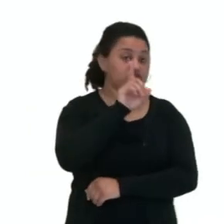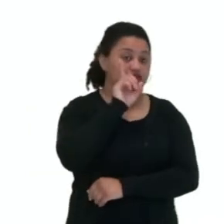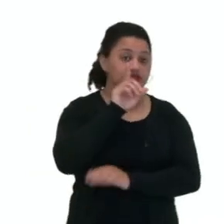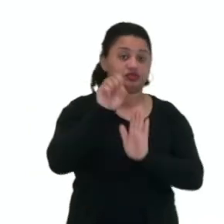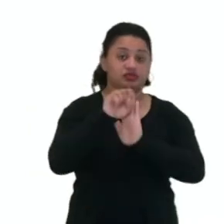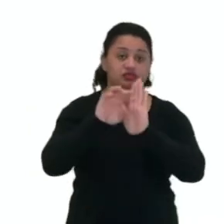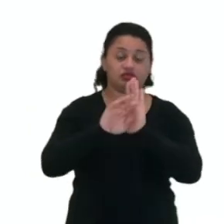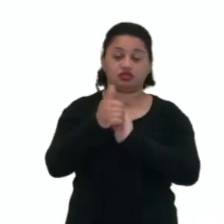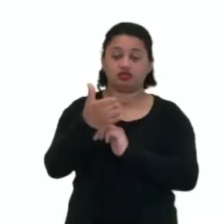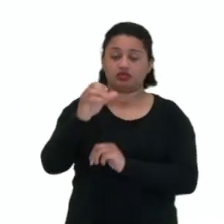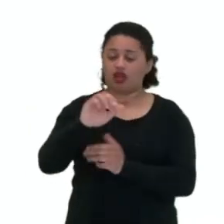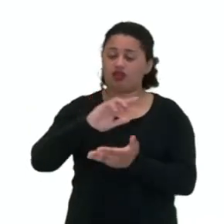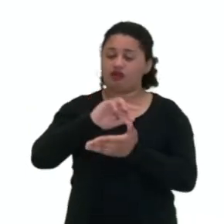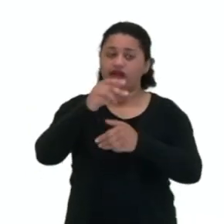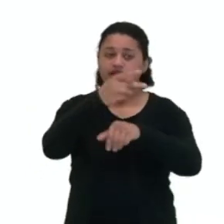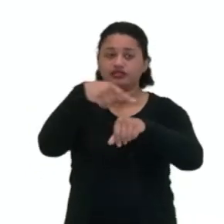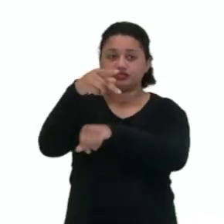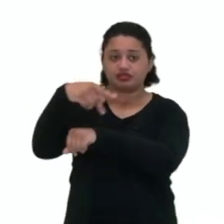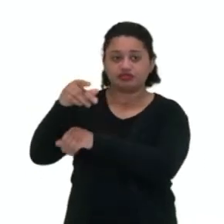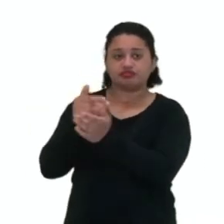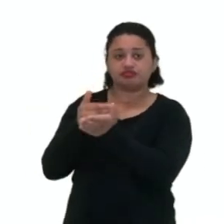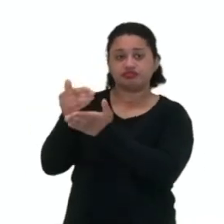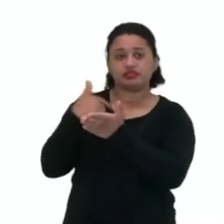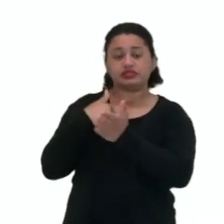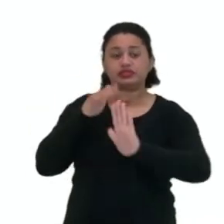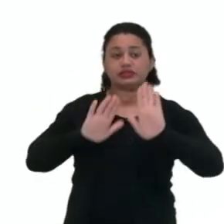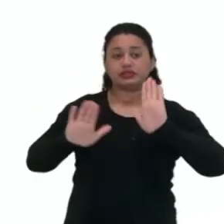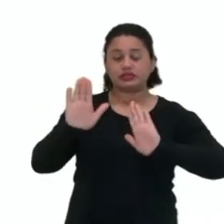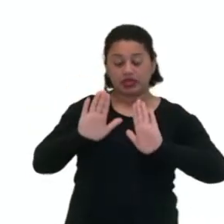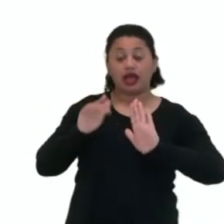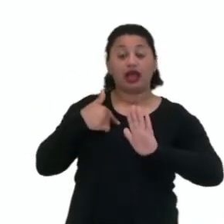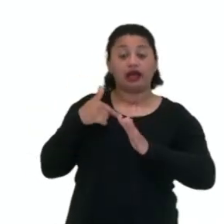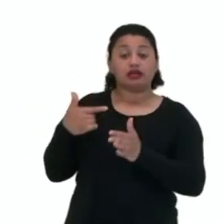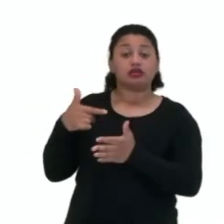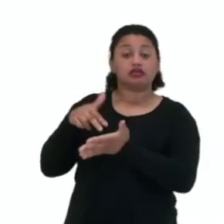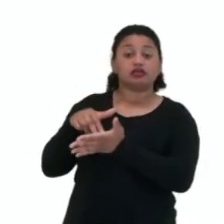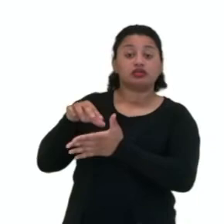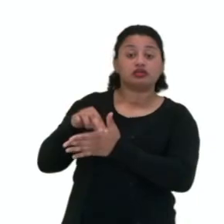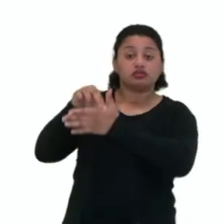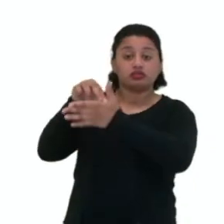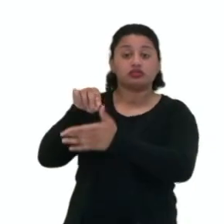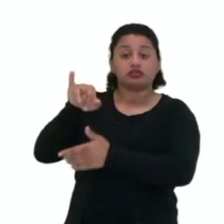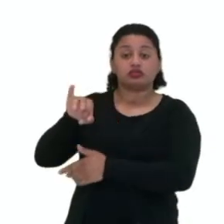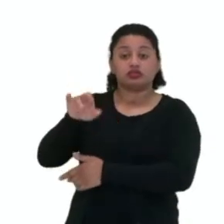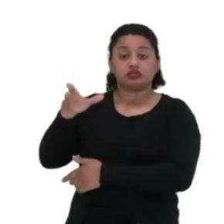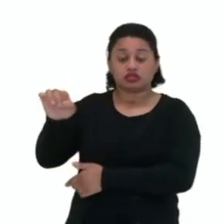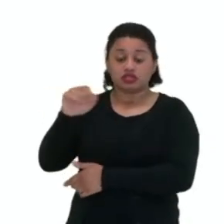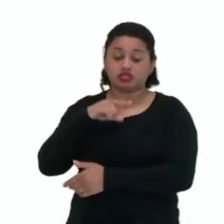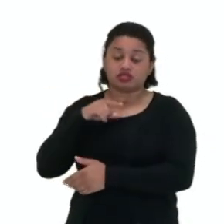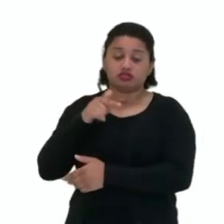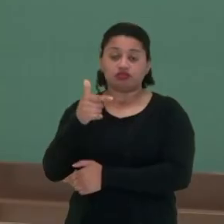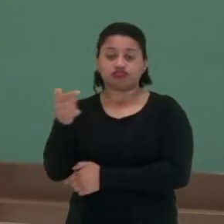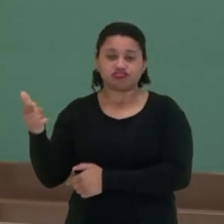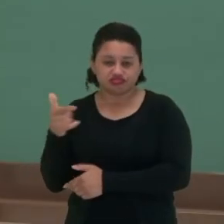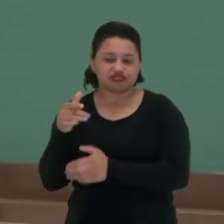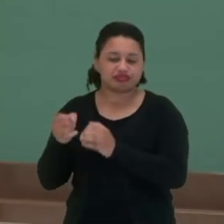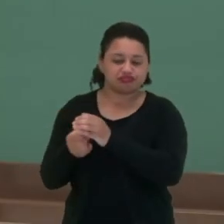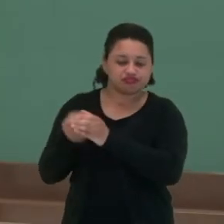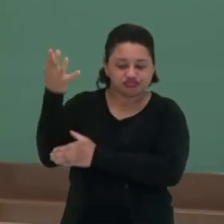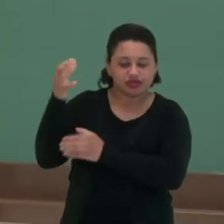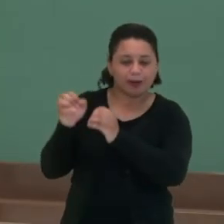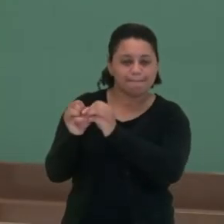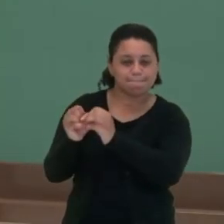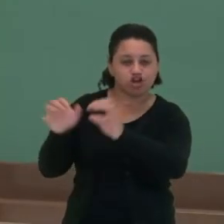século XIX diversos países começaram a temer que os líderes do Irã estivessem construindo armas nucleares. E essa construção de